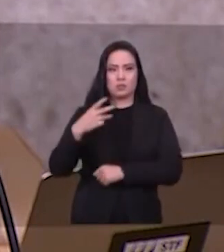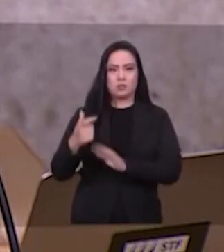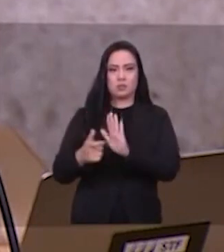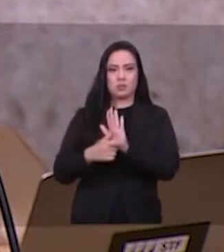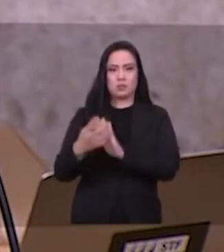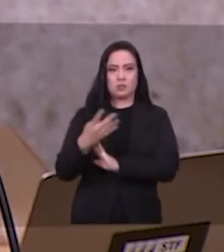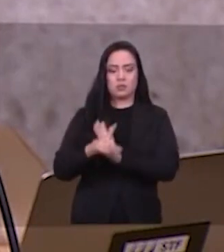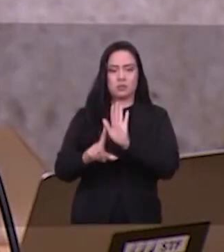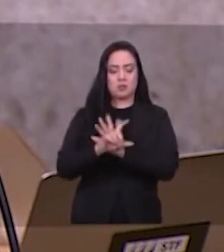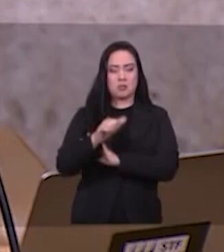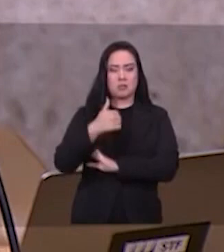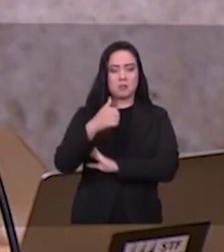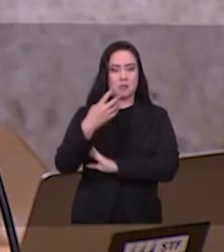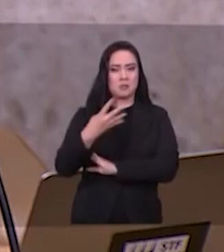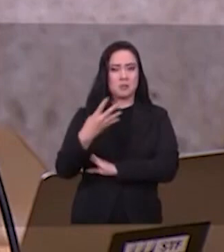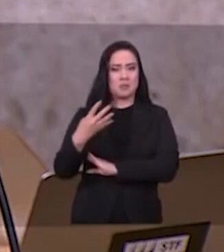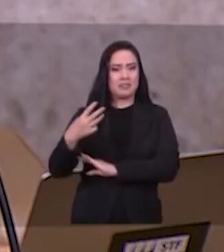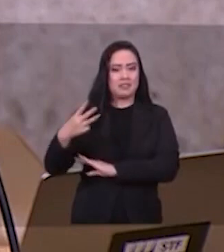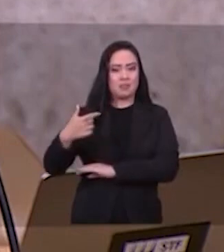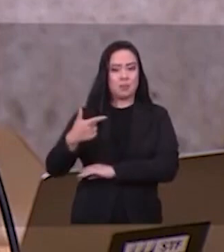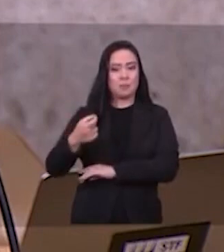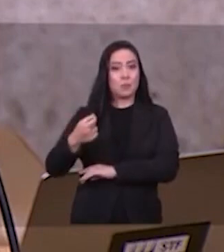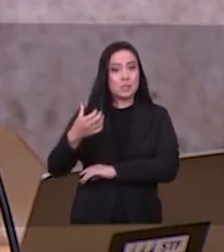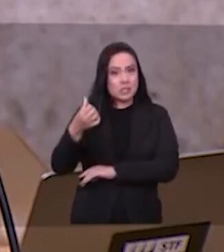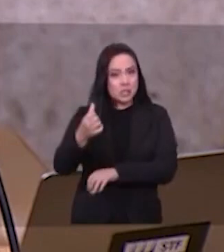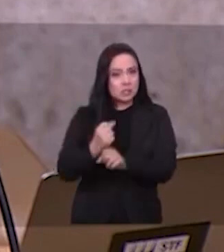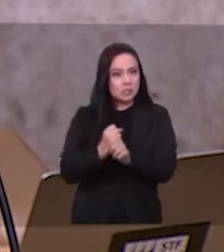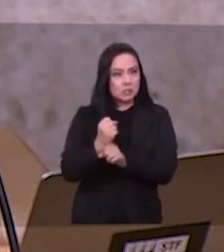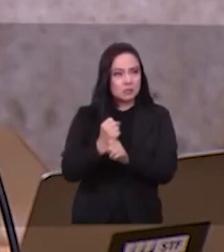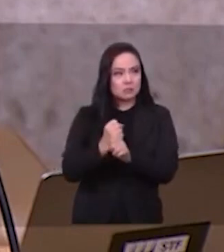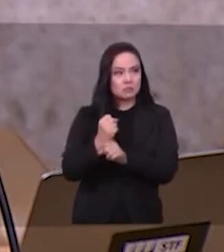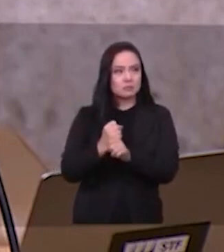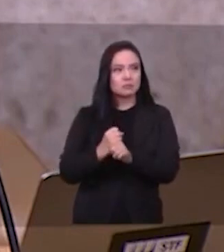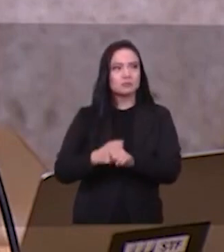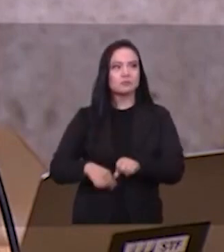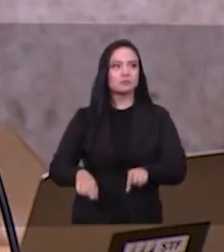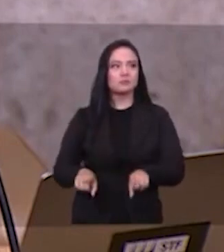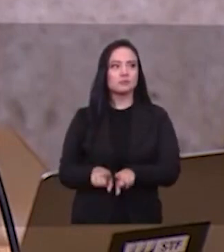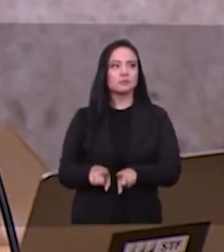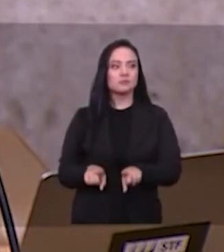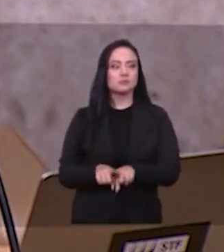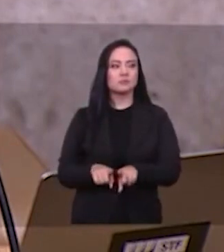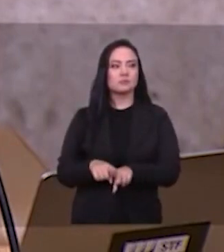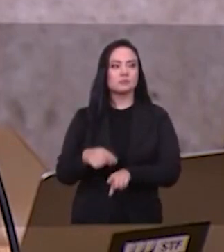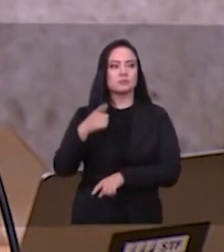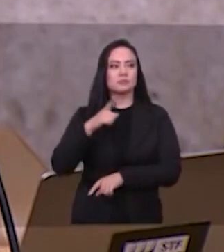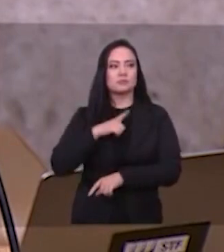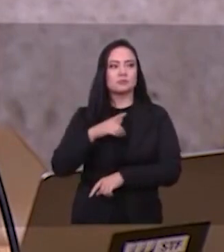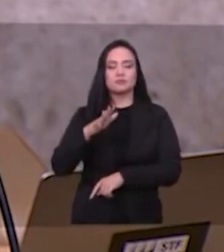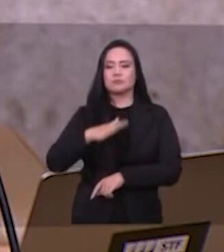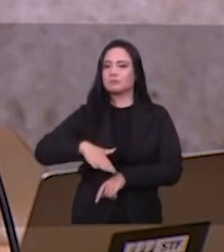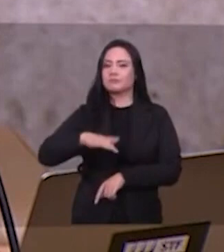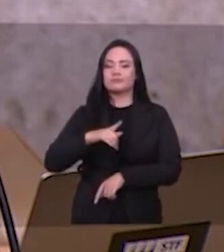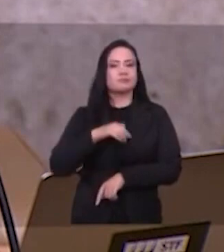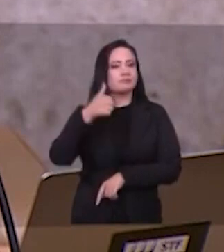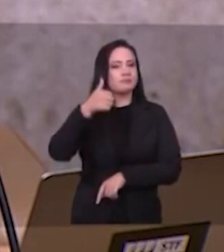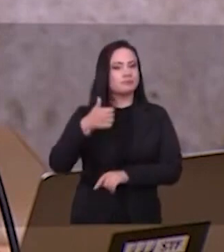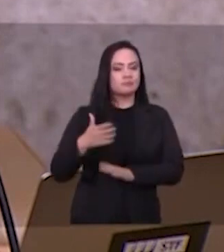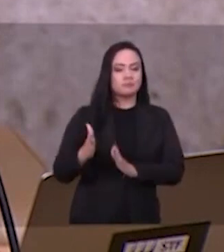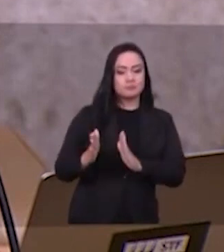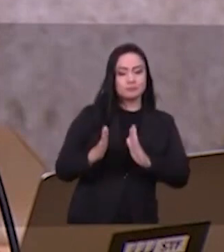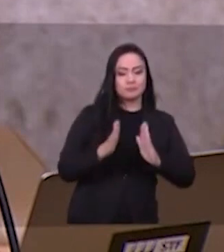Lei 11.343, de 2006, e ausentes vetores negativos na primeira fase